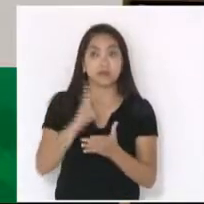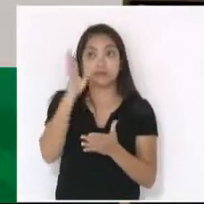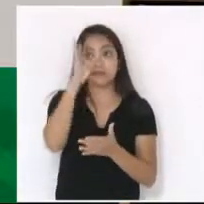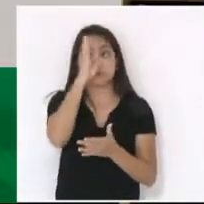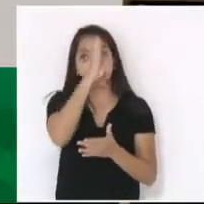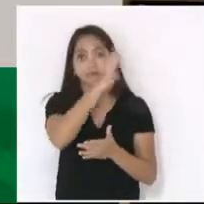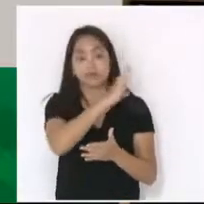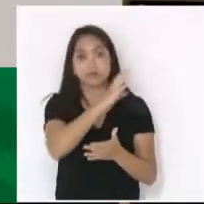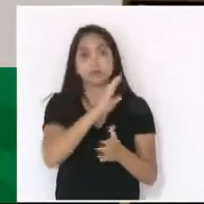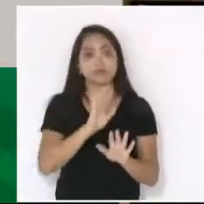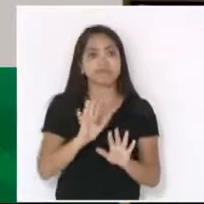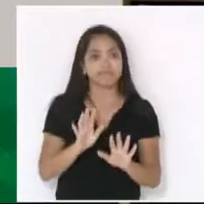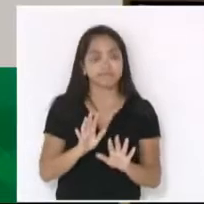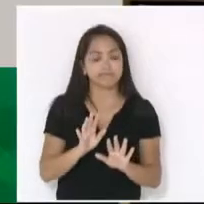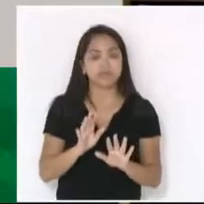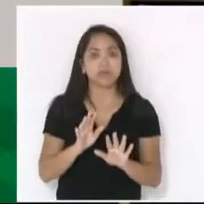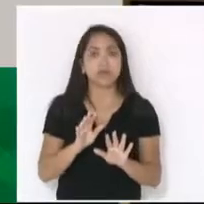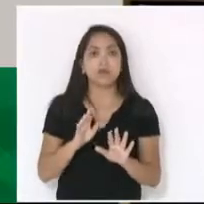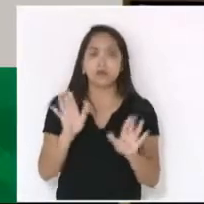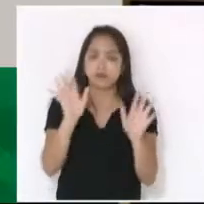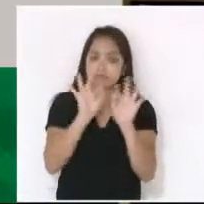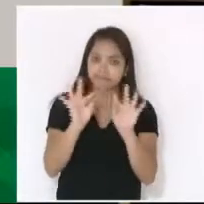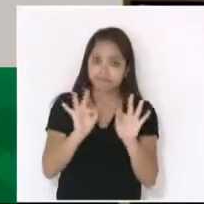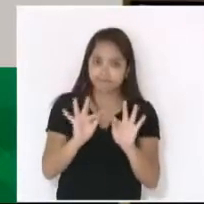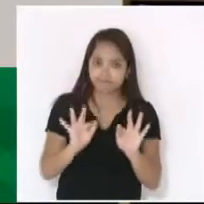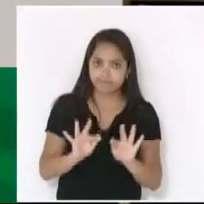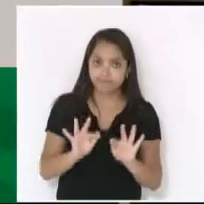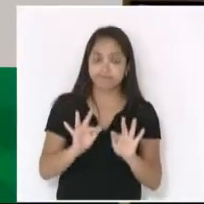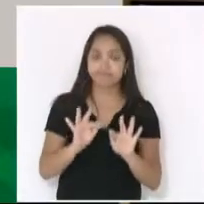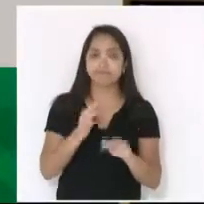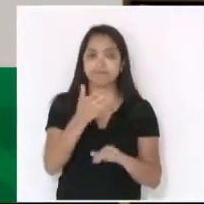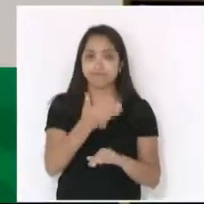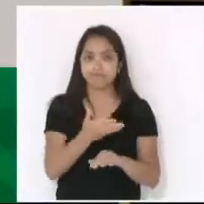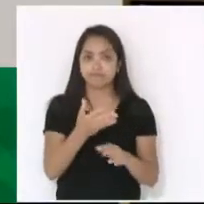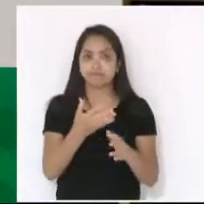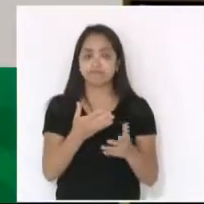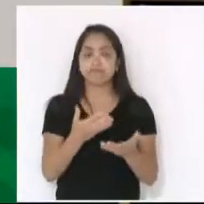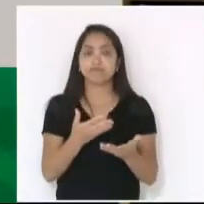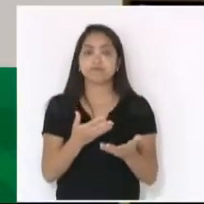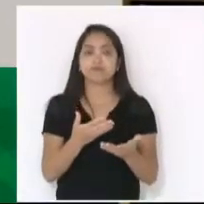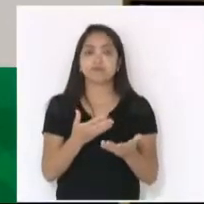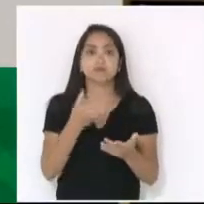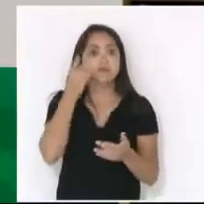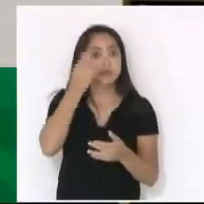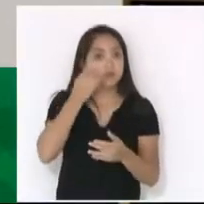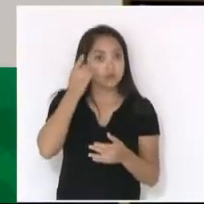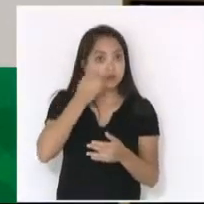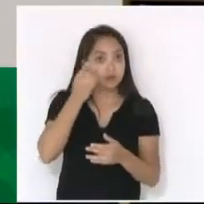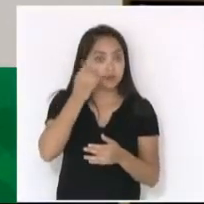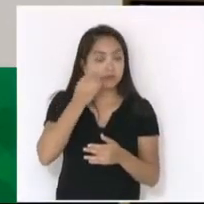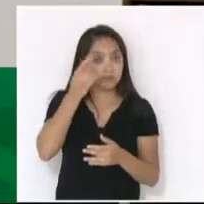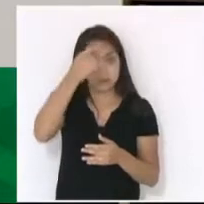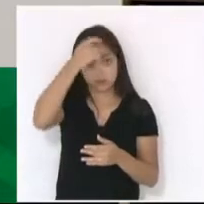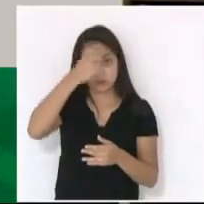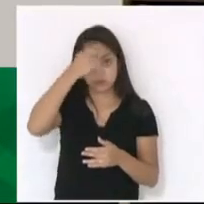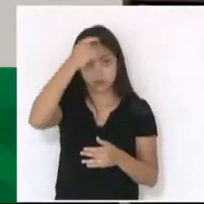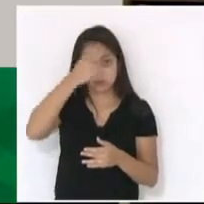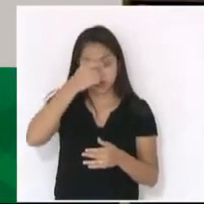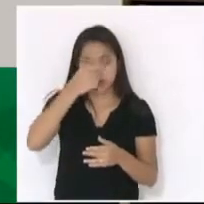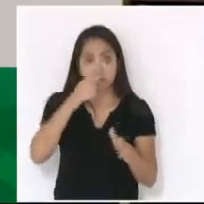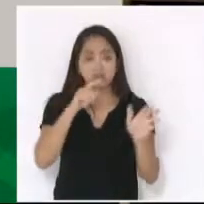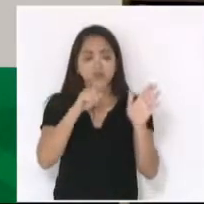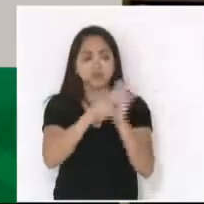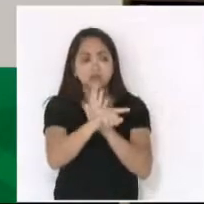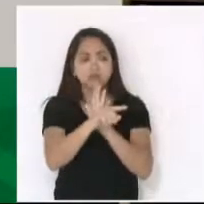que nós damos eu fico feliz pela receptividade o deputado escudilla que aqui que eu